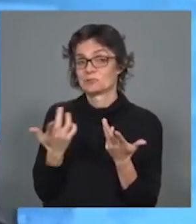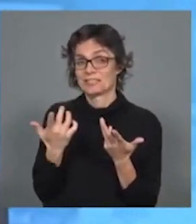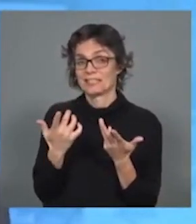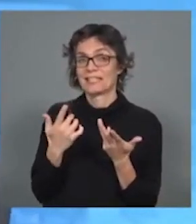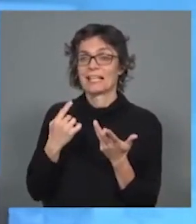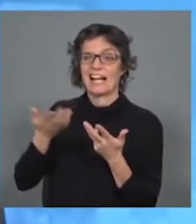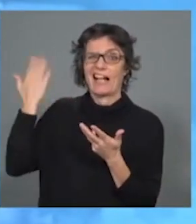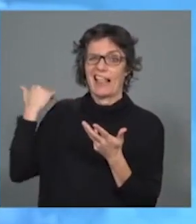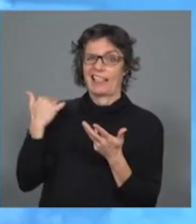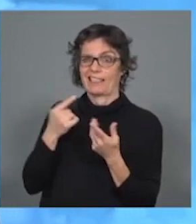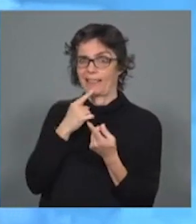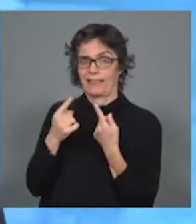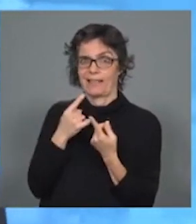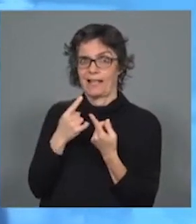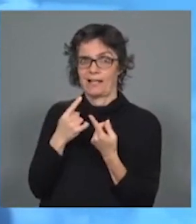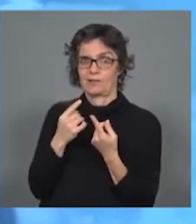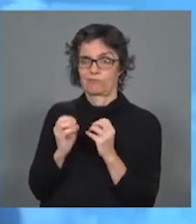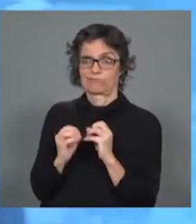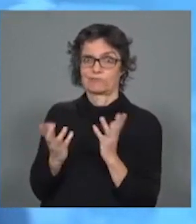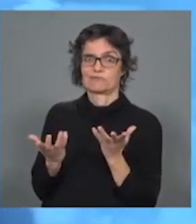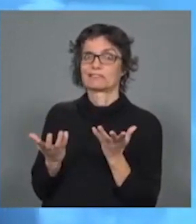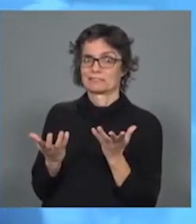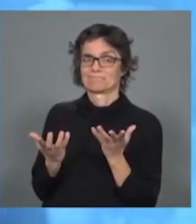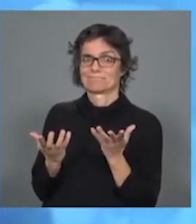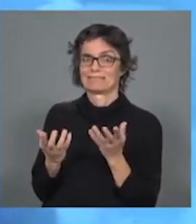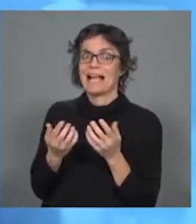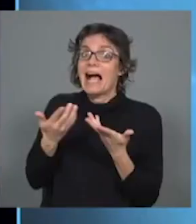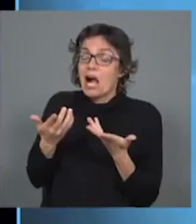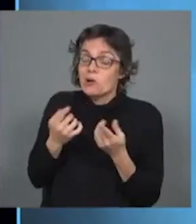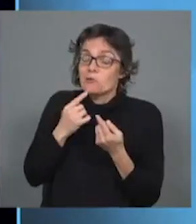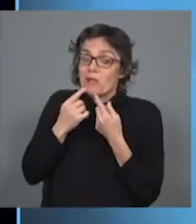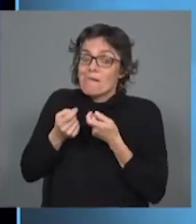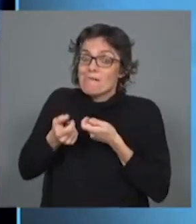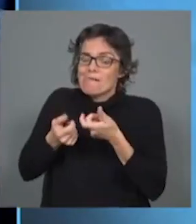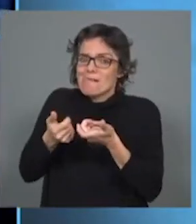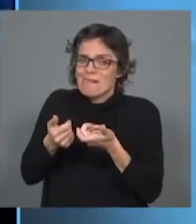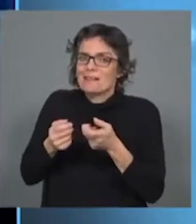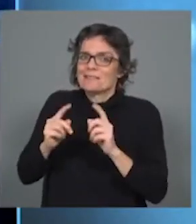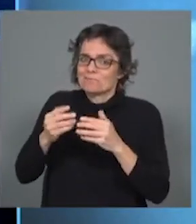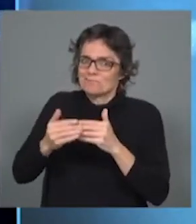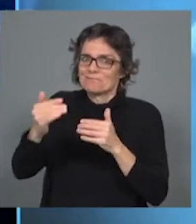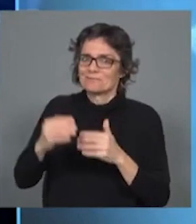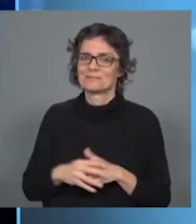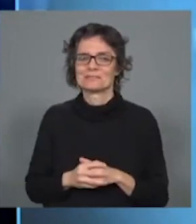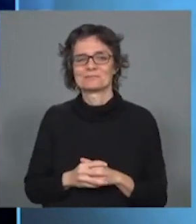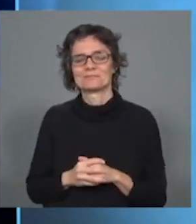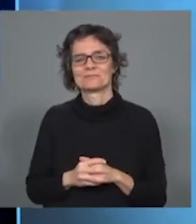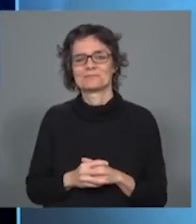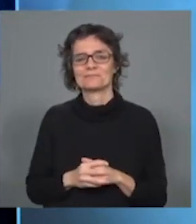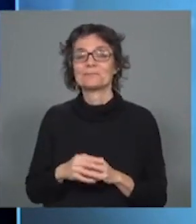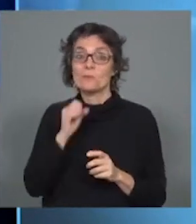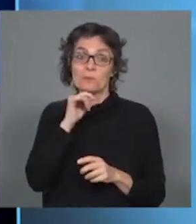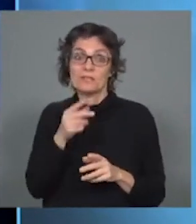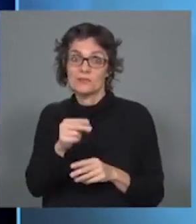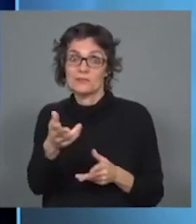não é desfeita de um momento para o outro. É uma oportunidade que se abre e na abertura, na inauguração, que há pouco